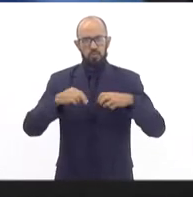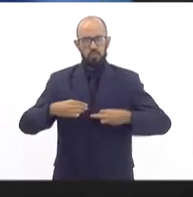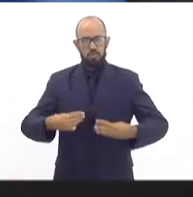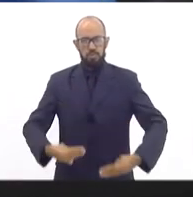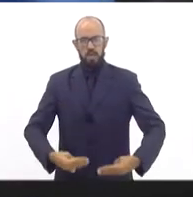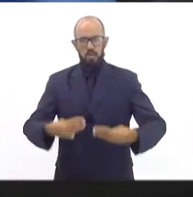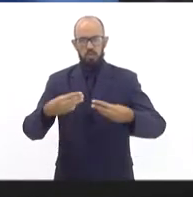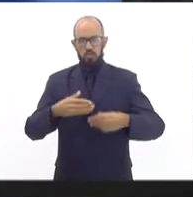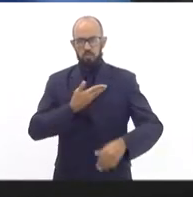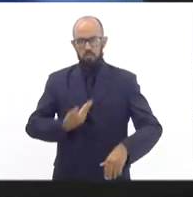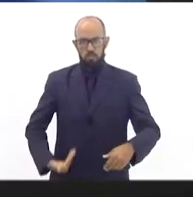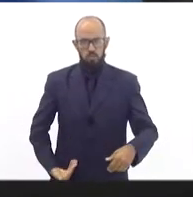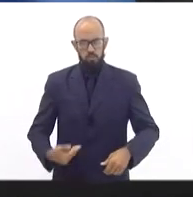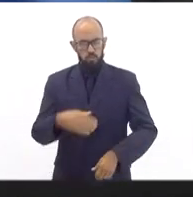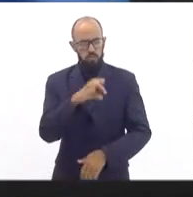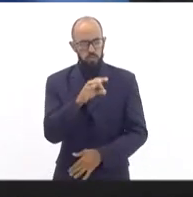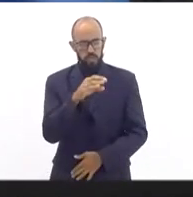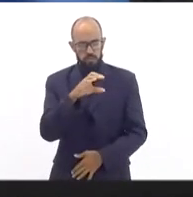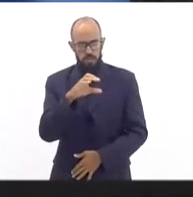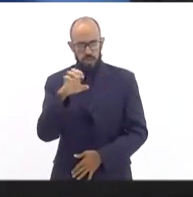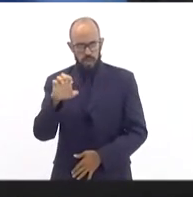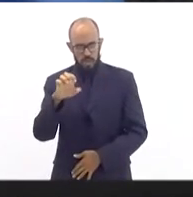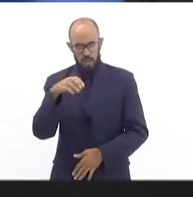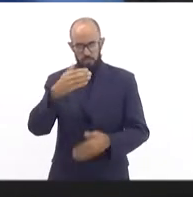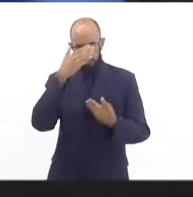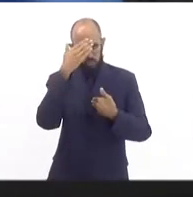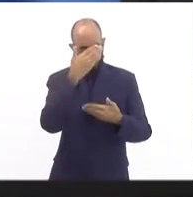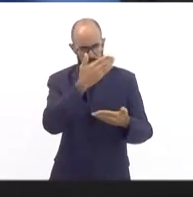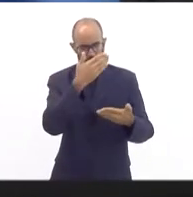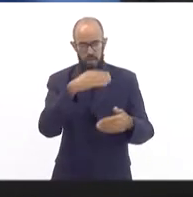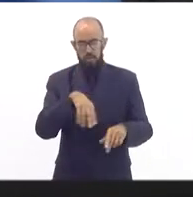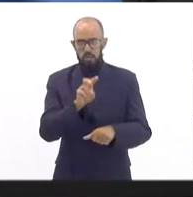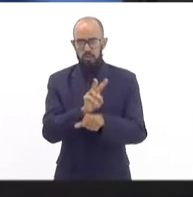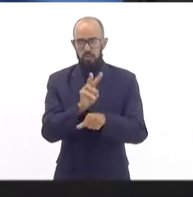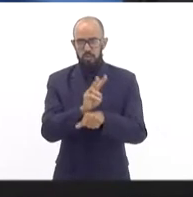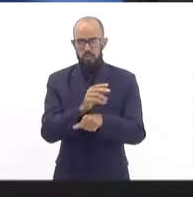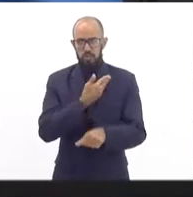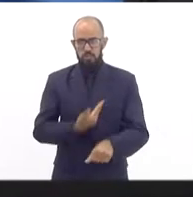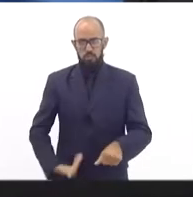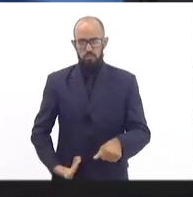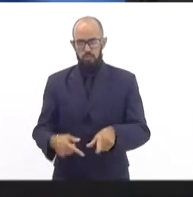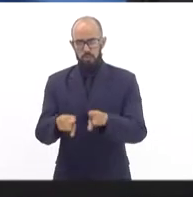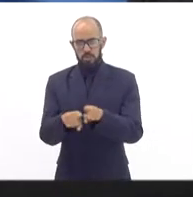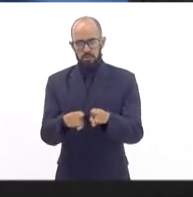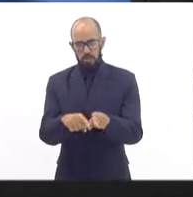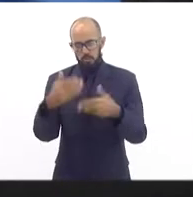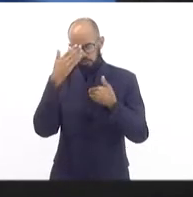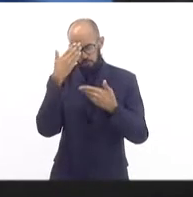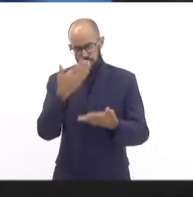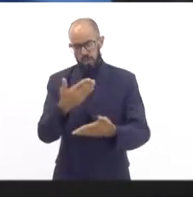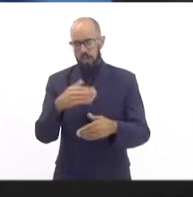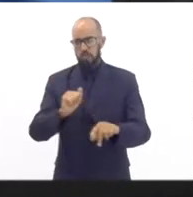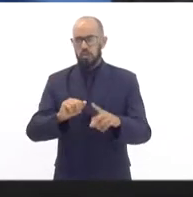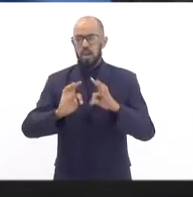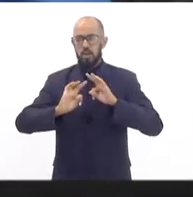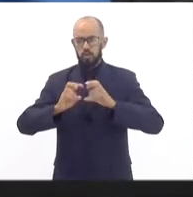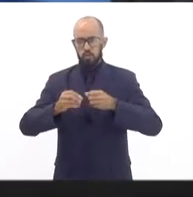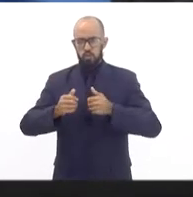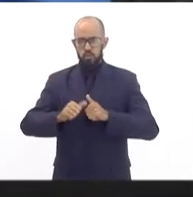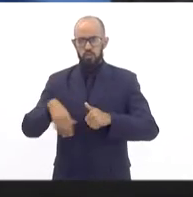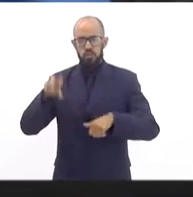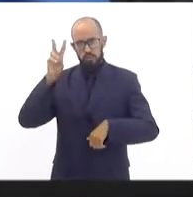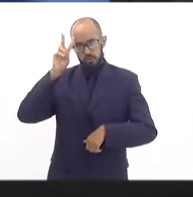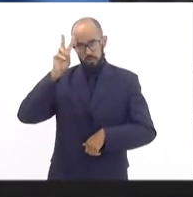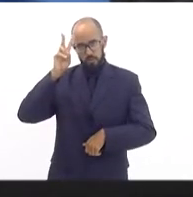do TCE, muito obrigado pela presença. Defensoria Pública, muito obrigado pela presença também. Que não acompanha todas as segundas-feiras